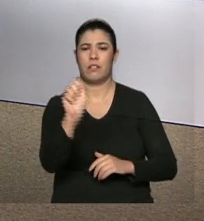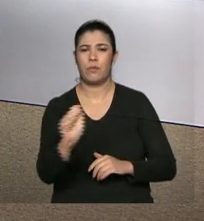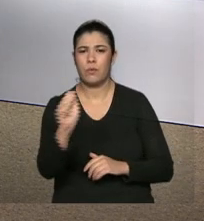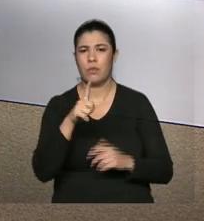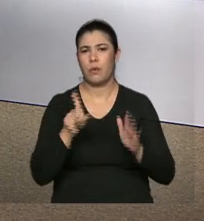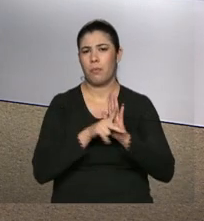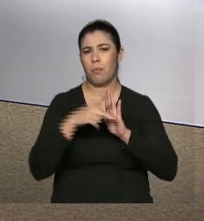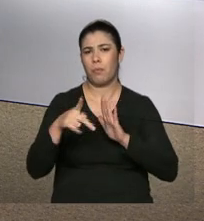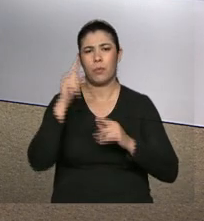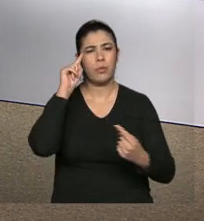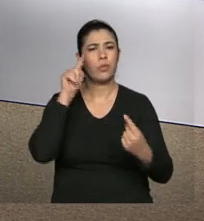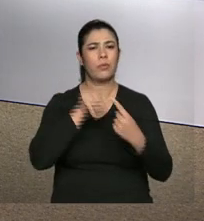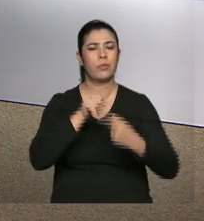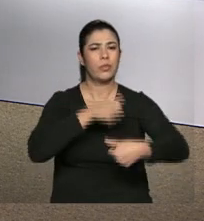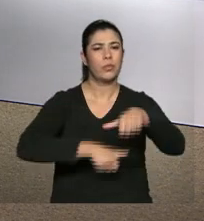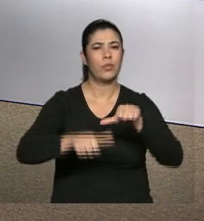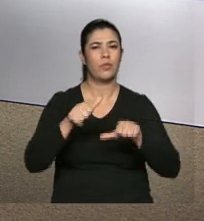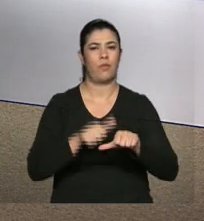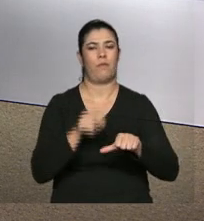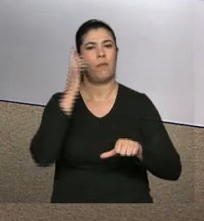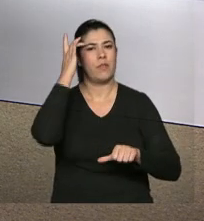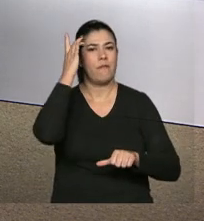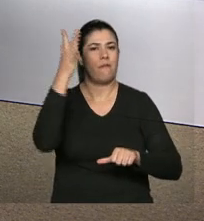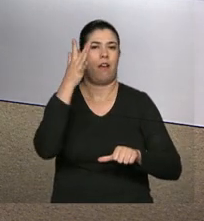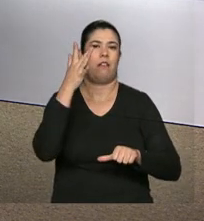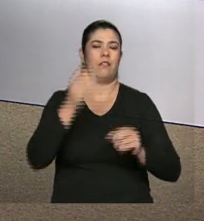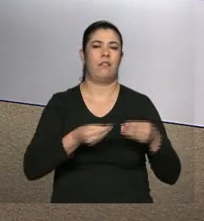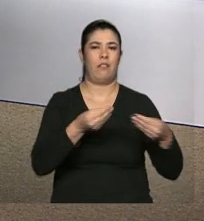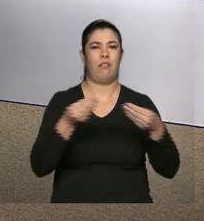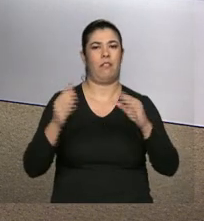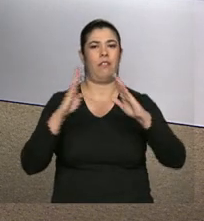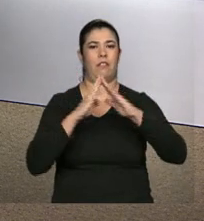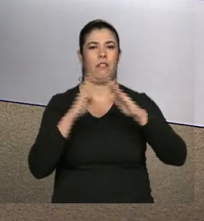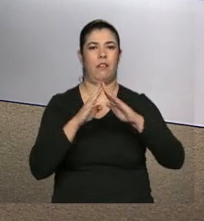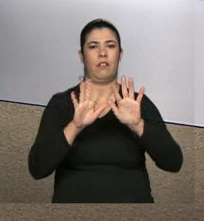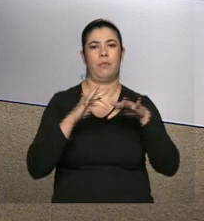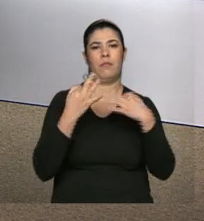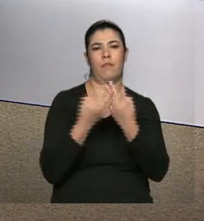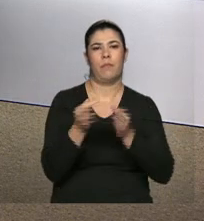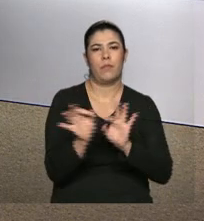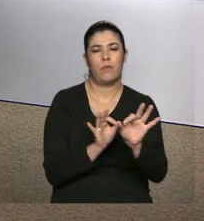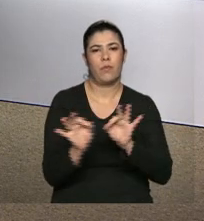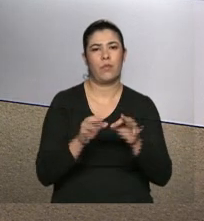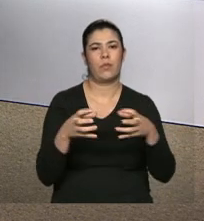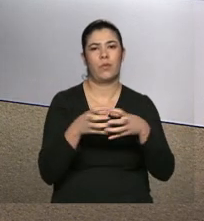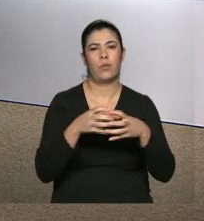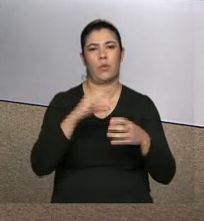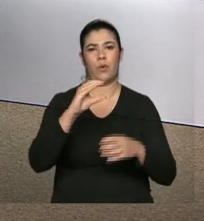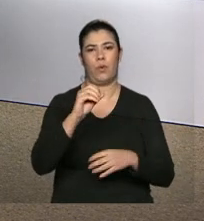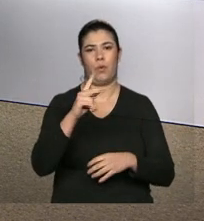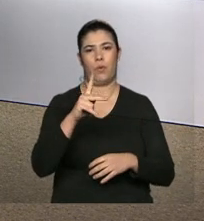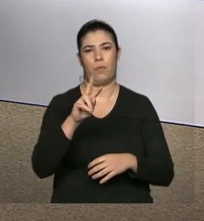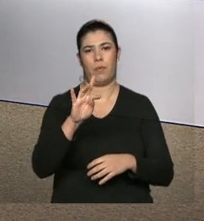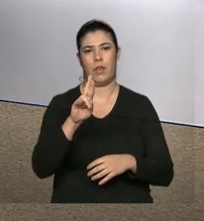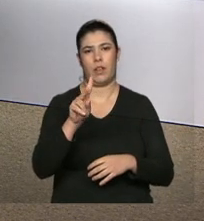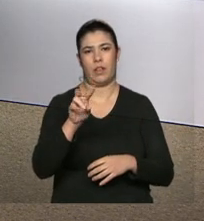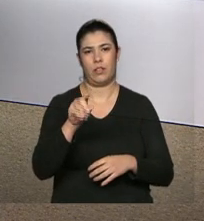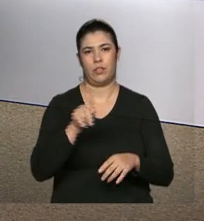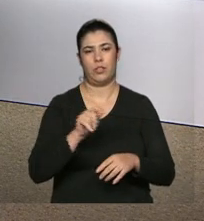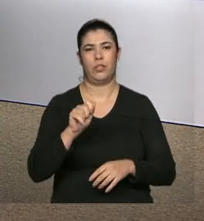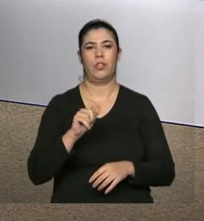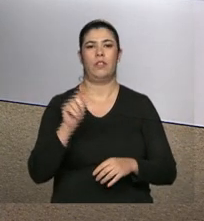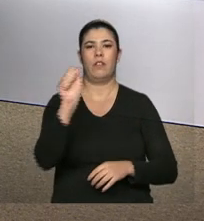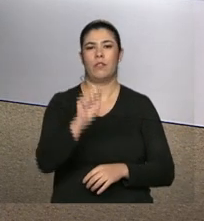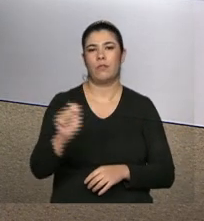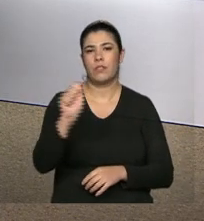tornar a moradia acessível a famílias organizadas por meio de cooperativas habitacionais,